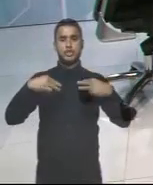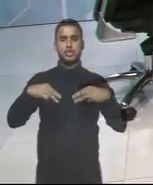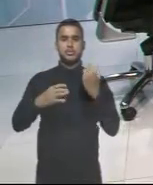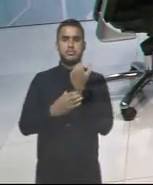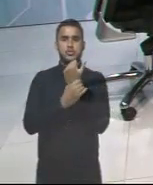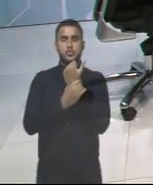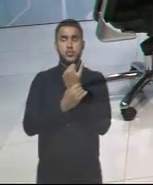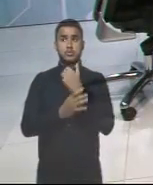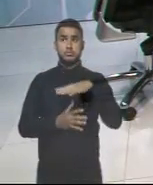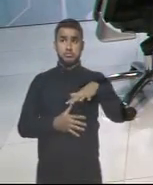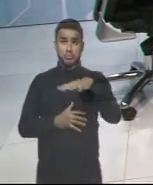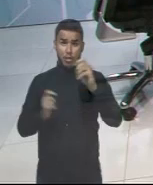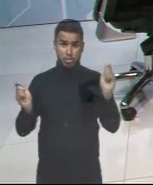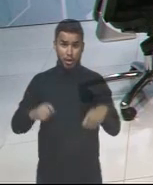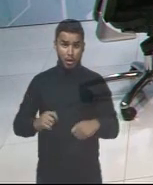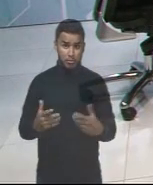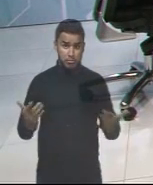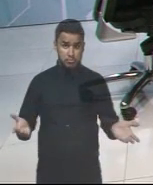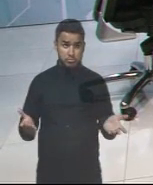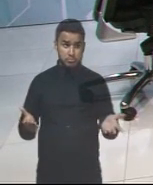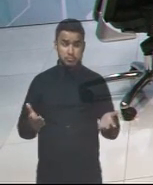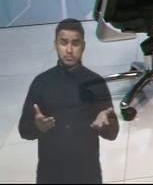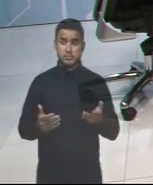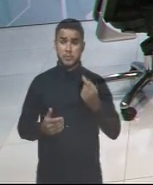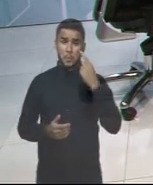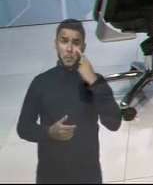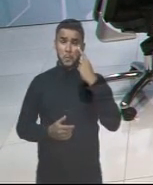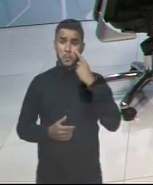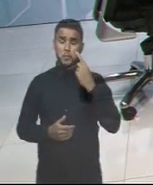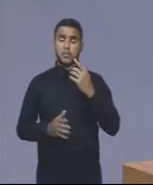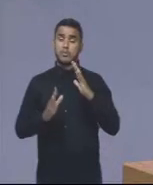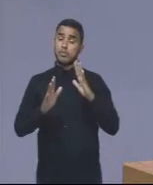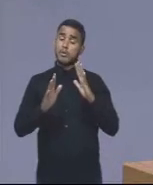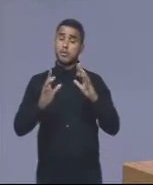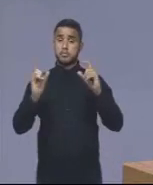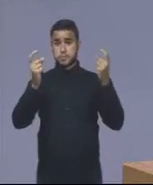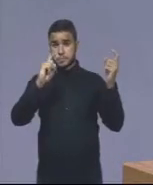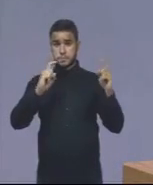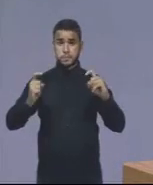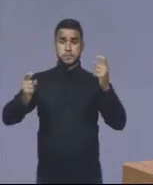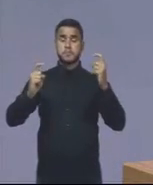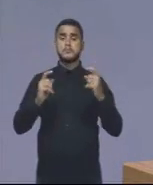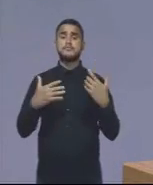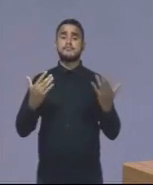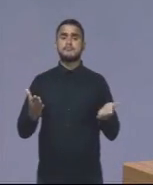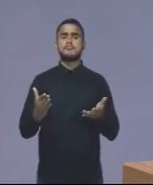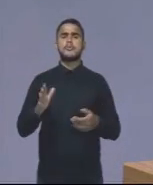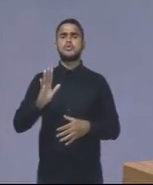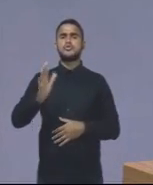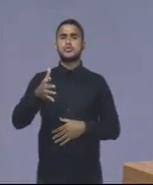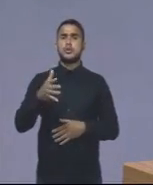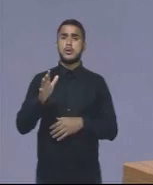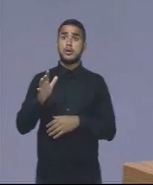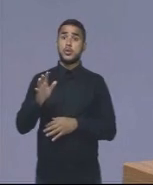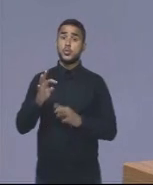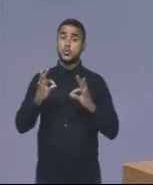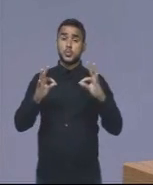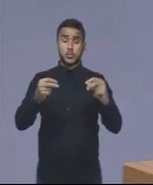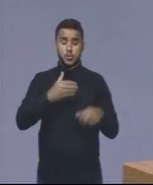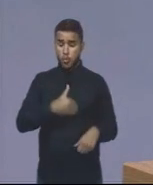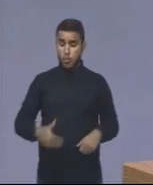Segurança Pública. Algo, professor Rui, Roberto, Alda, reivindicado pelos 27